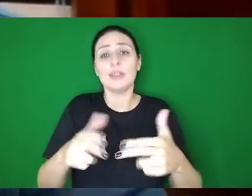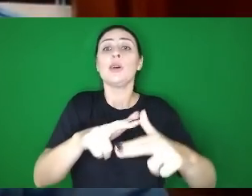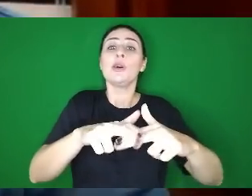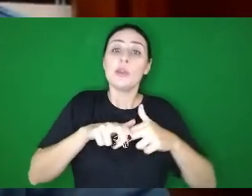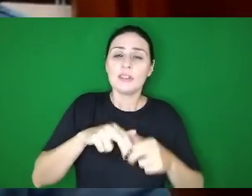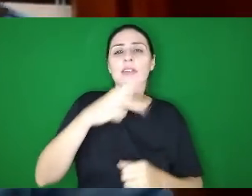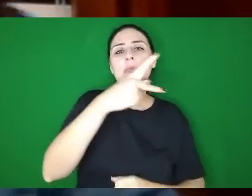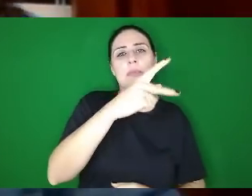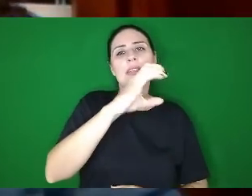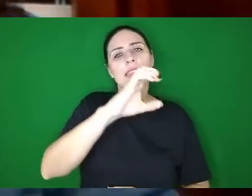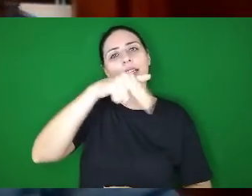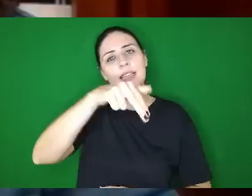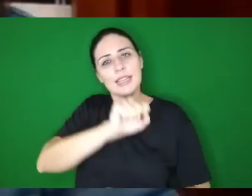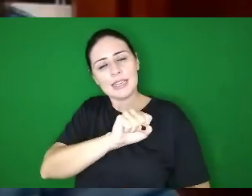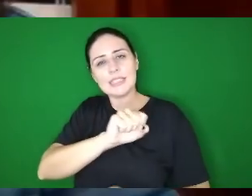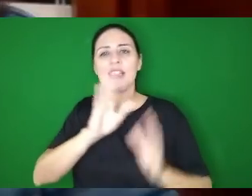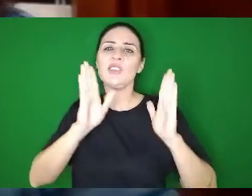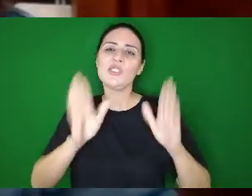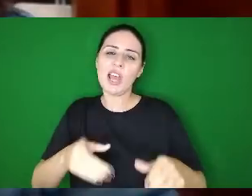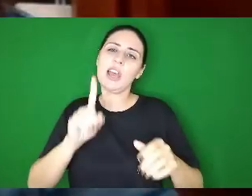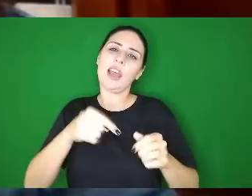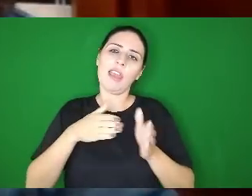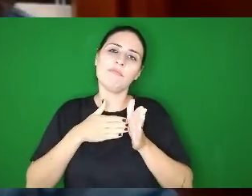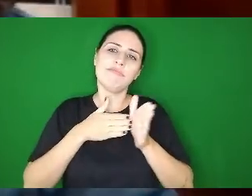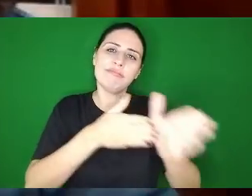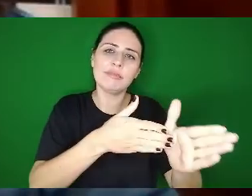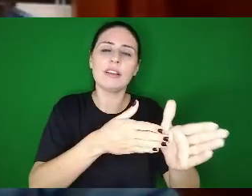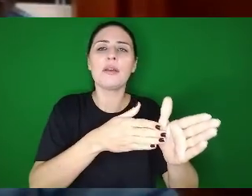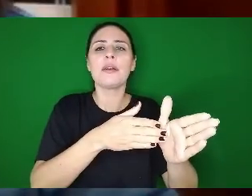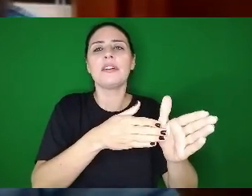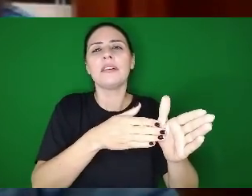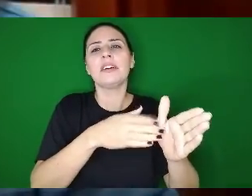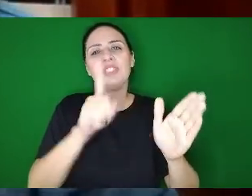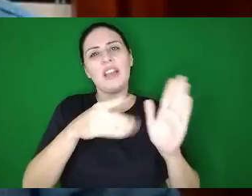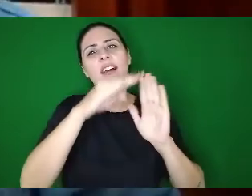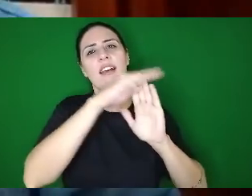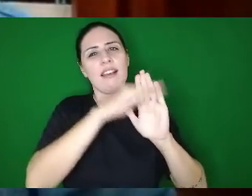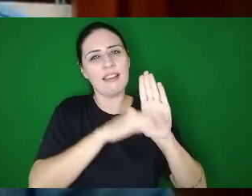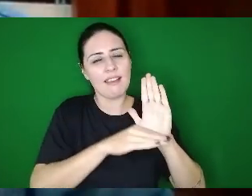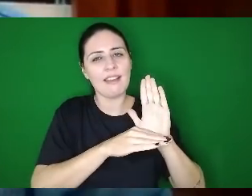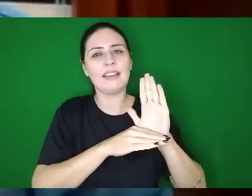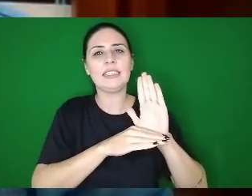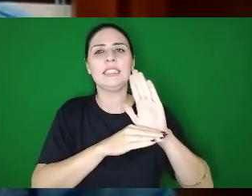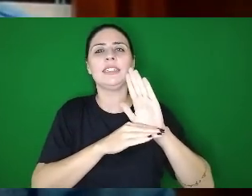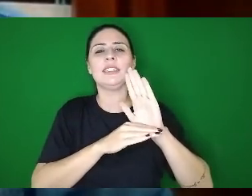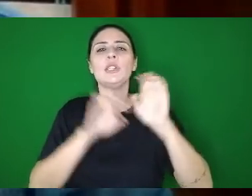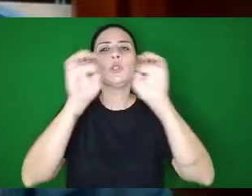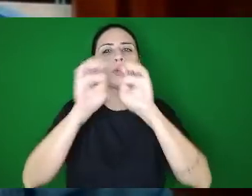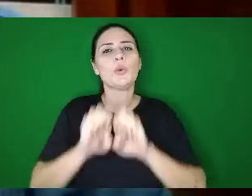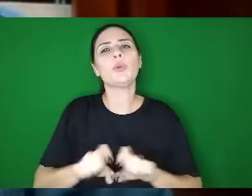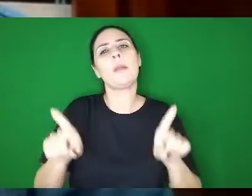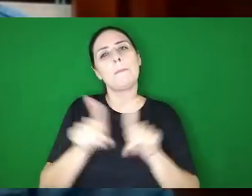já vinham nessa mesma, já se estruturaram com base nesses